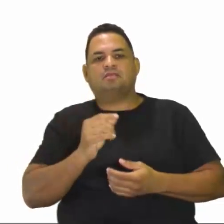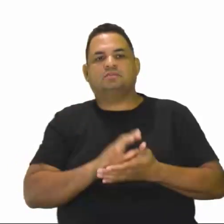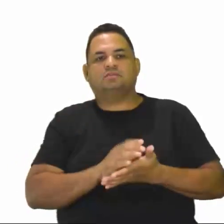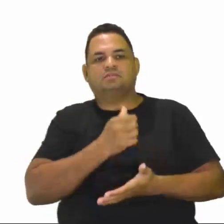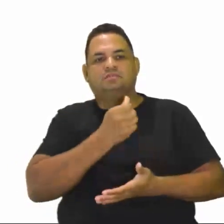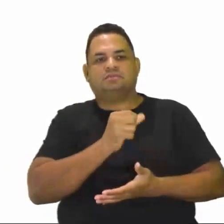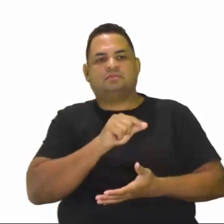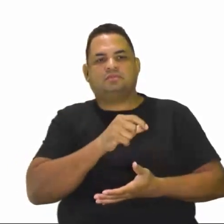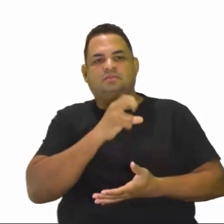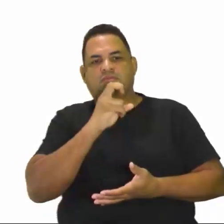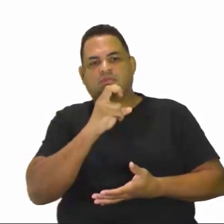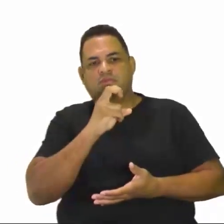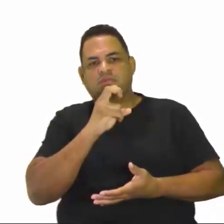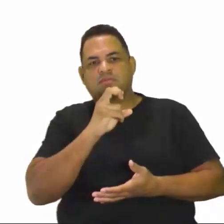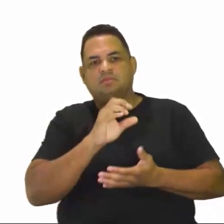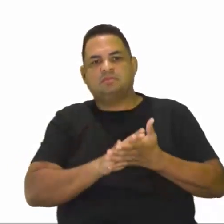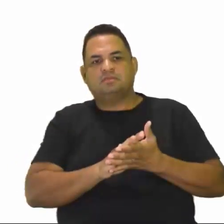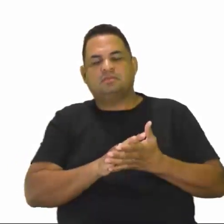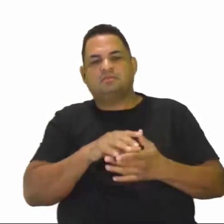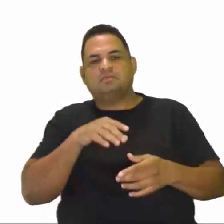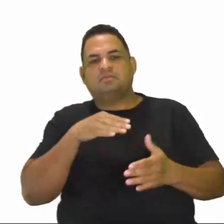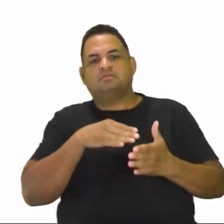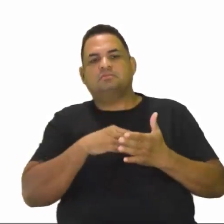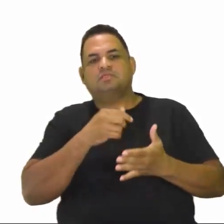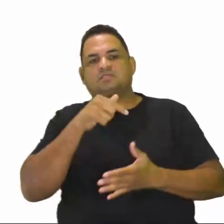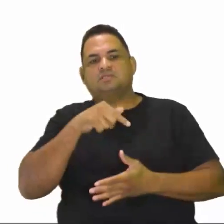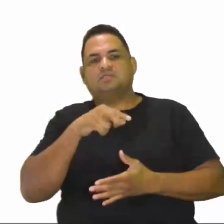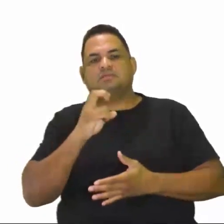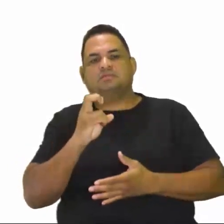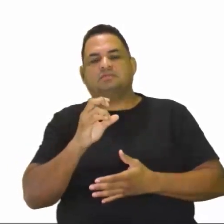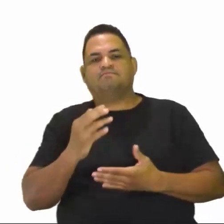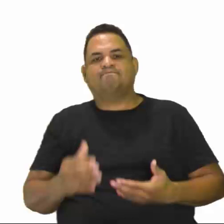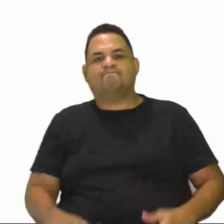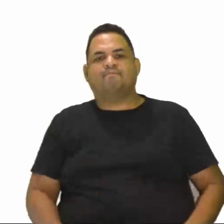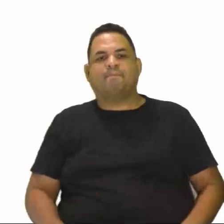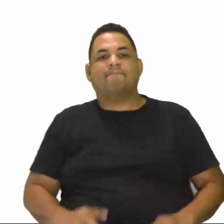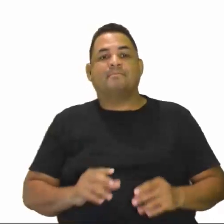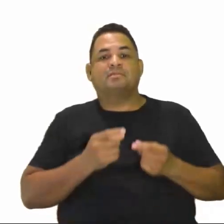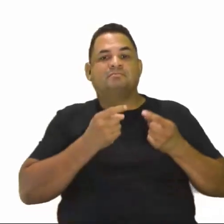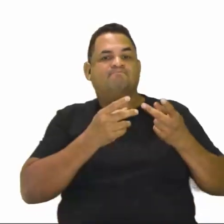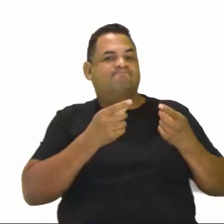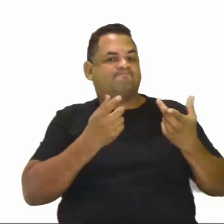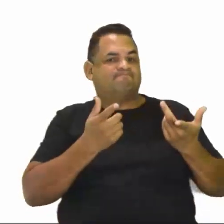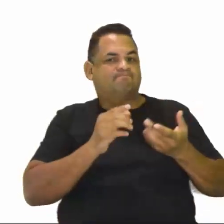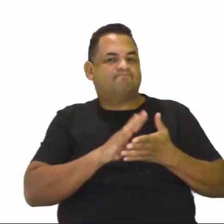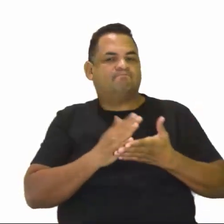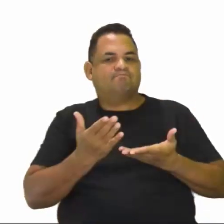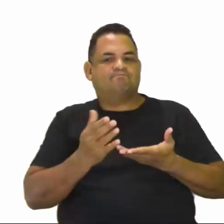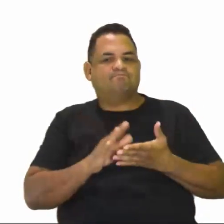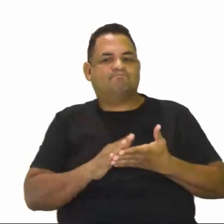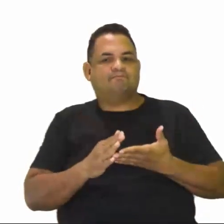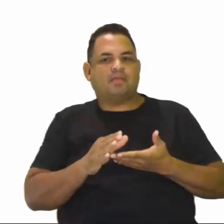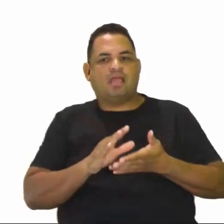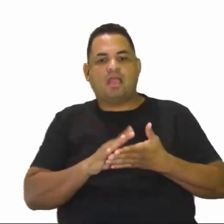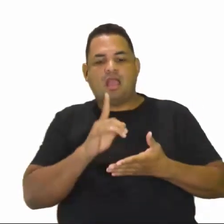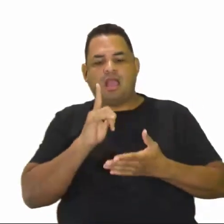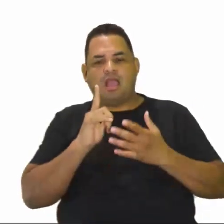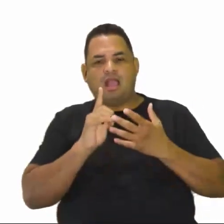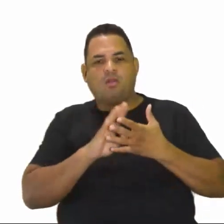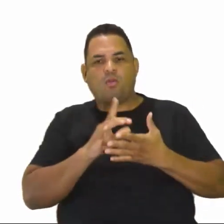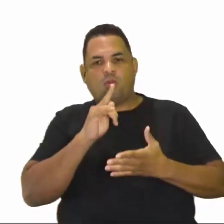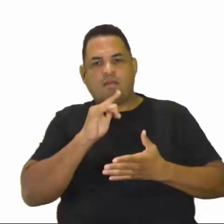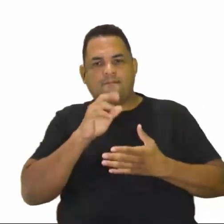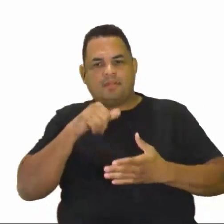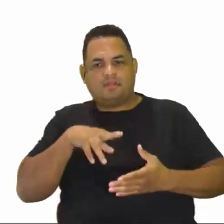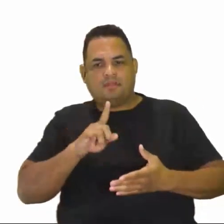entre 6,5 e 7,5. Para serem vendidas como água mineral. Vocês